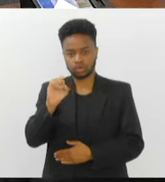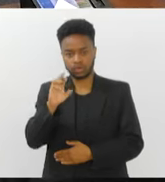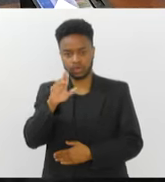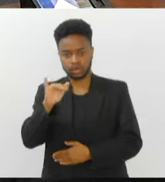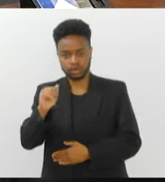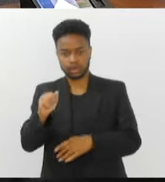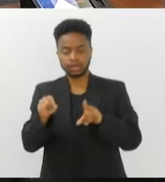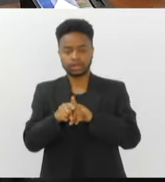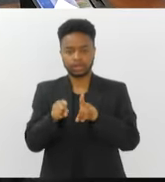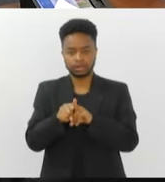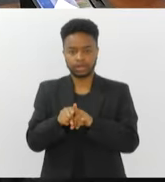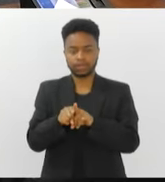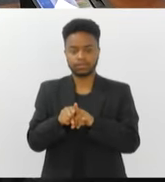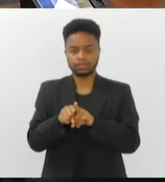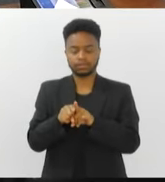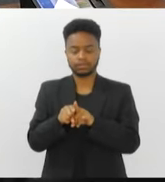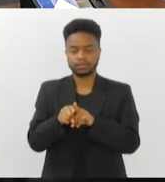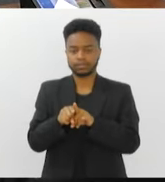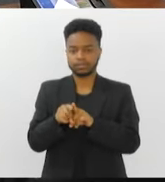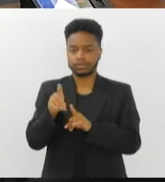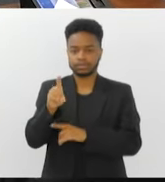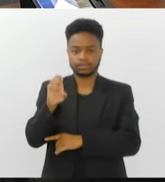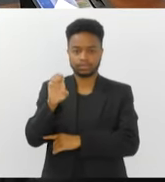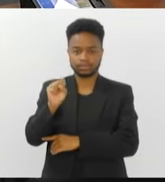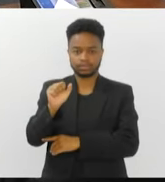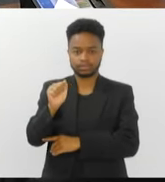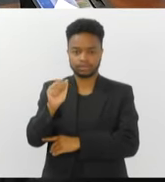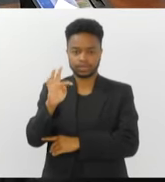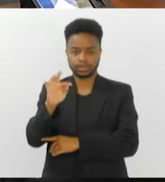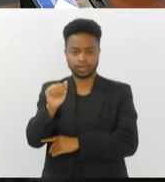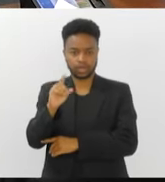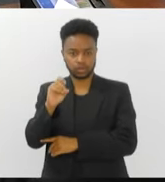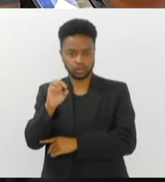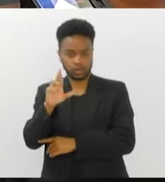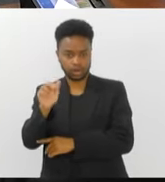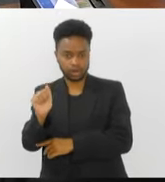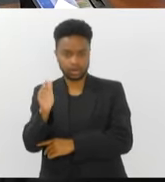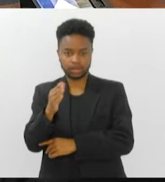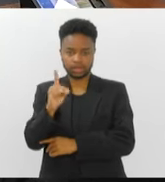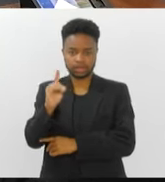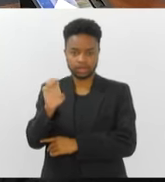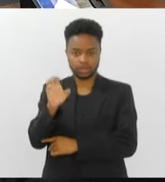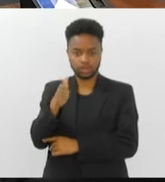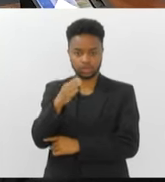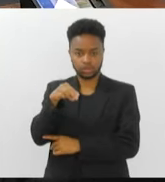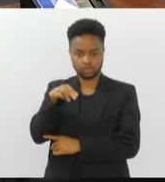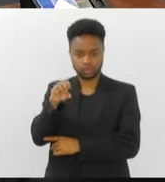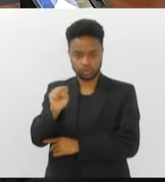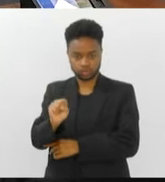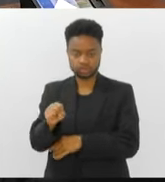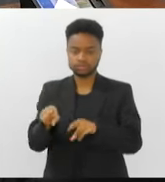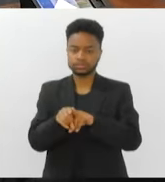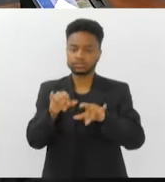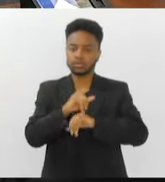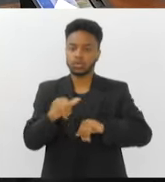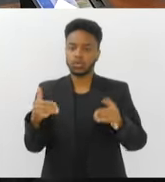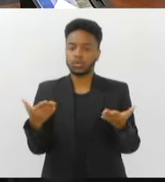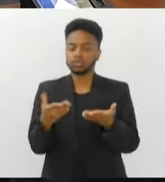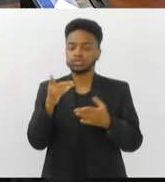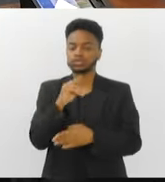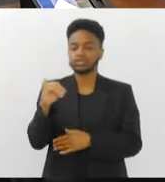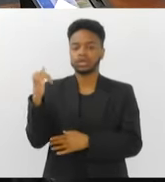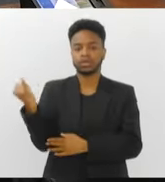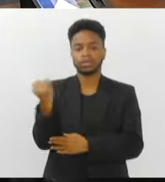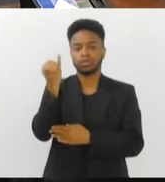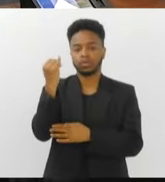Senhora Desatadora de Nós. Dizer, senhor presidente, que hoje é um dia muito importante, porque hoje